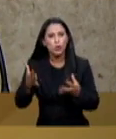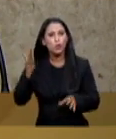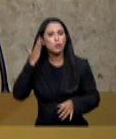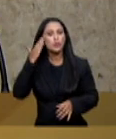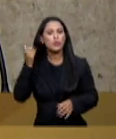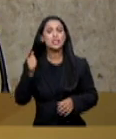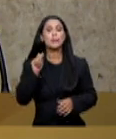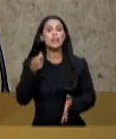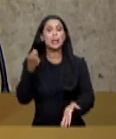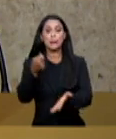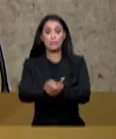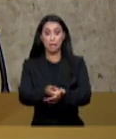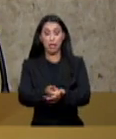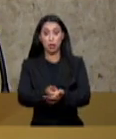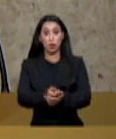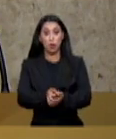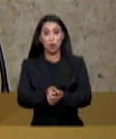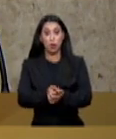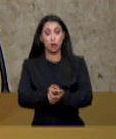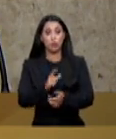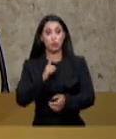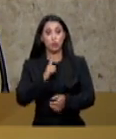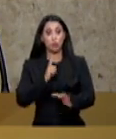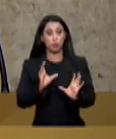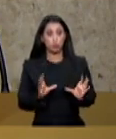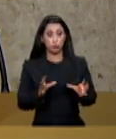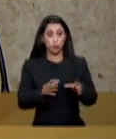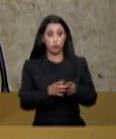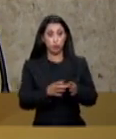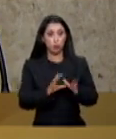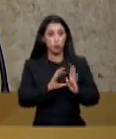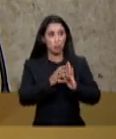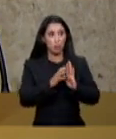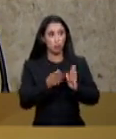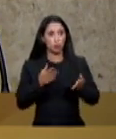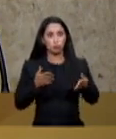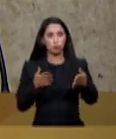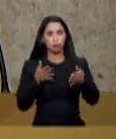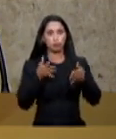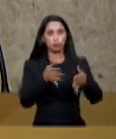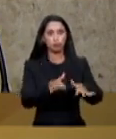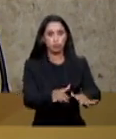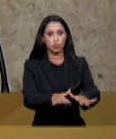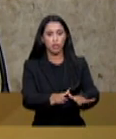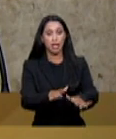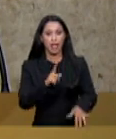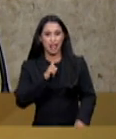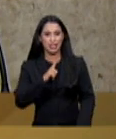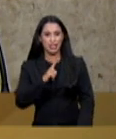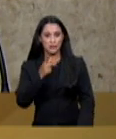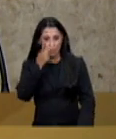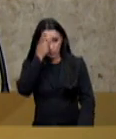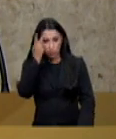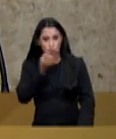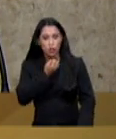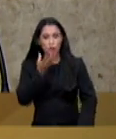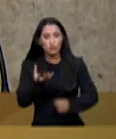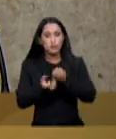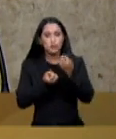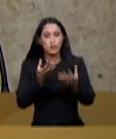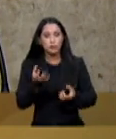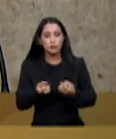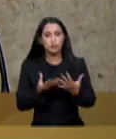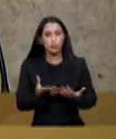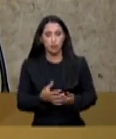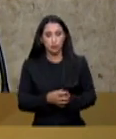que financiou essa invasão ao comitê do partido? E aí aquele X9 da época disse: follow the